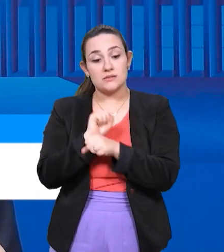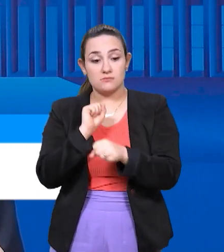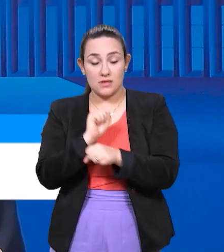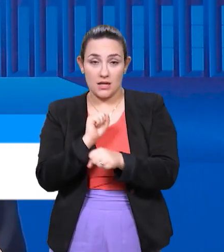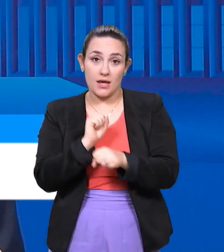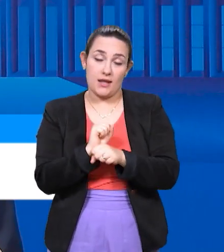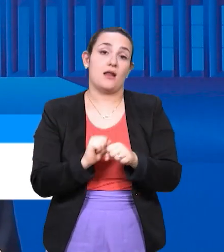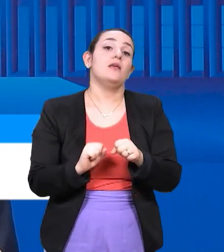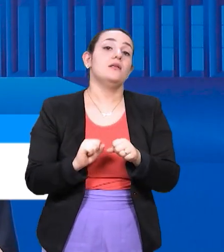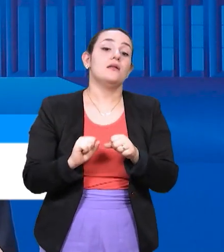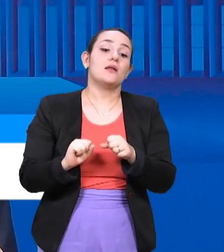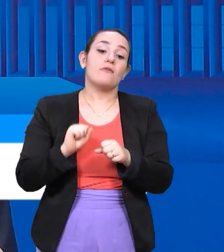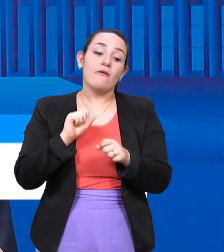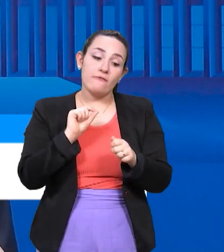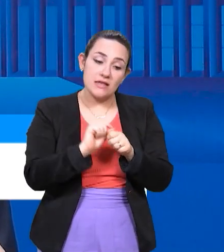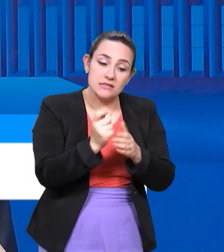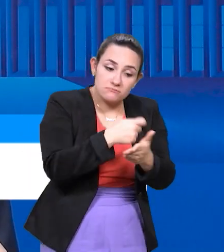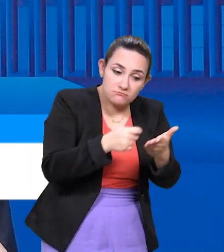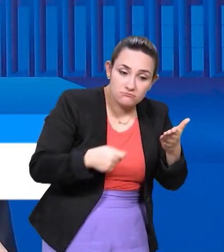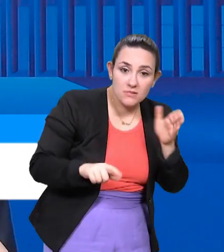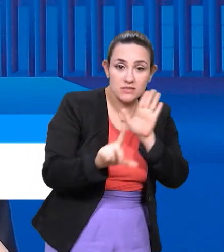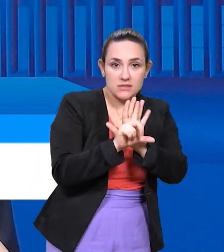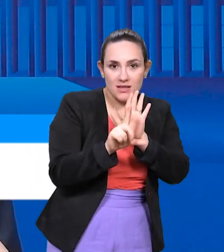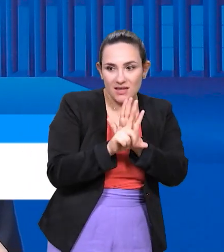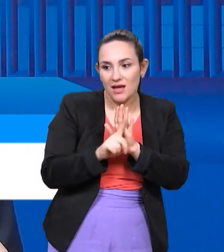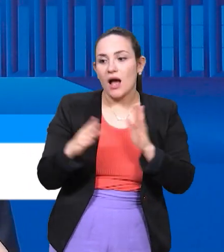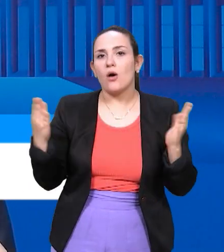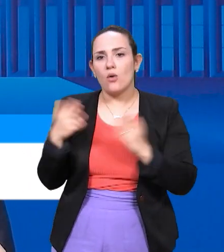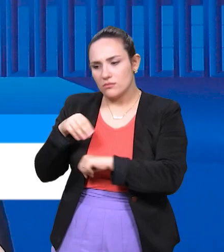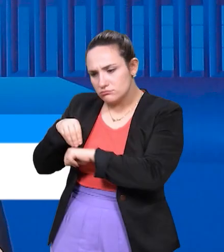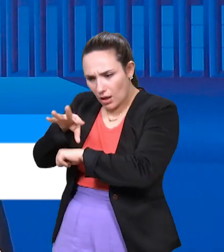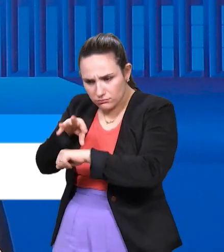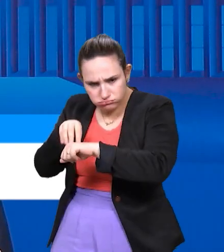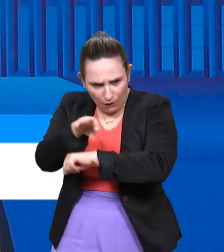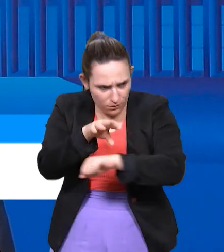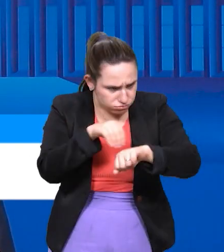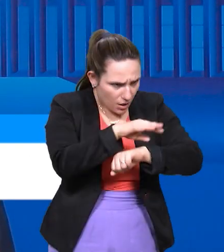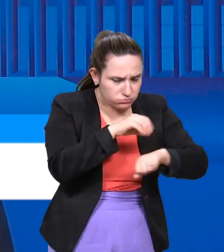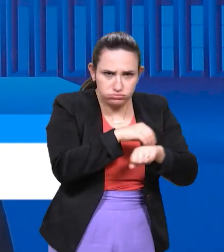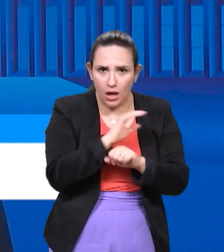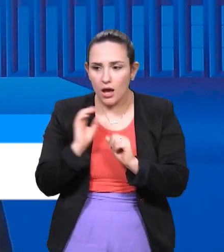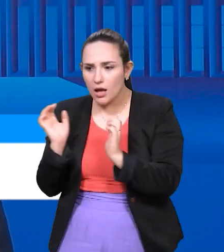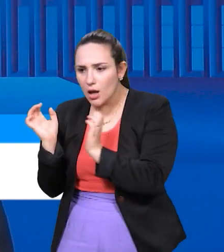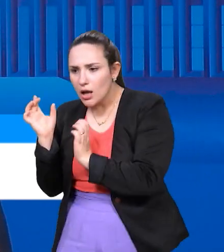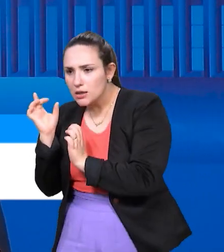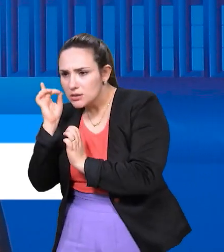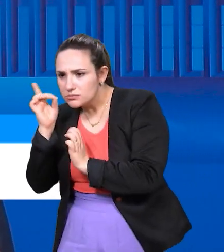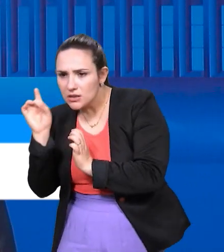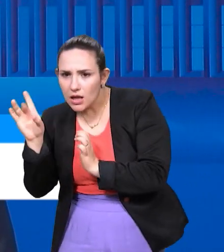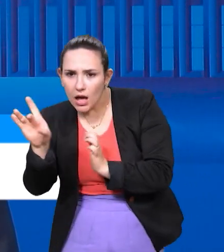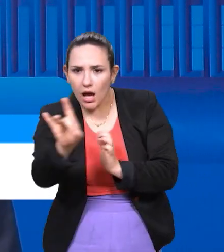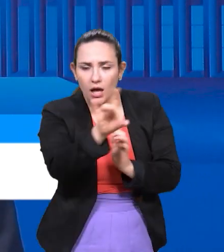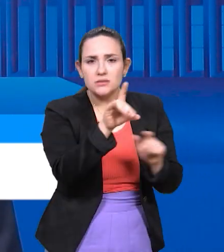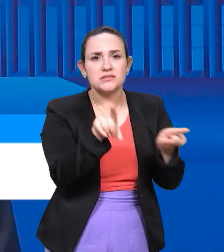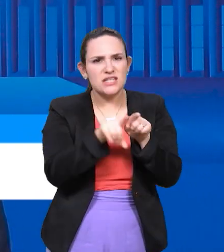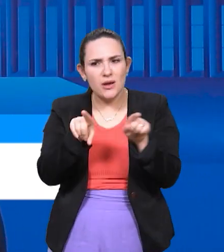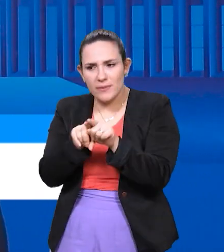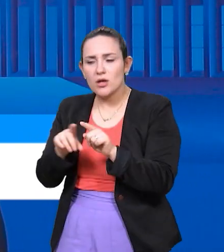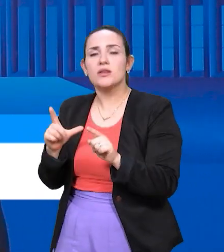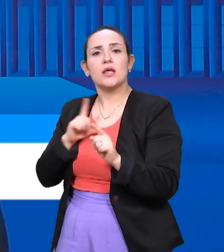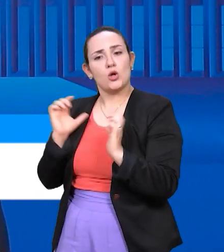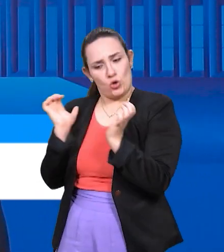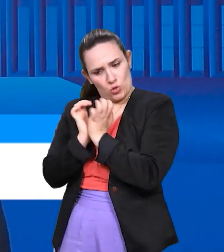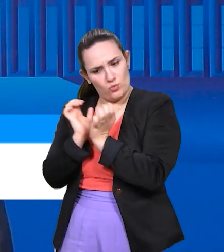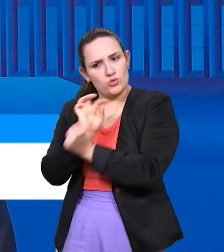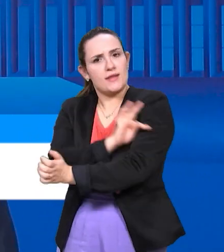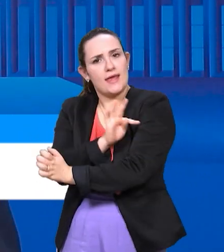para os colegas deputados da comissão, ter os grupos técnicos com assessoria, né,